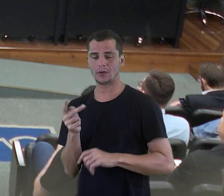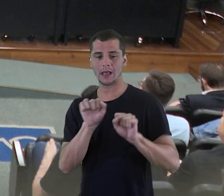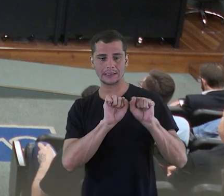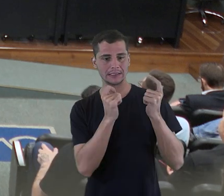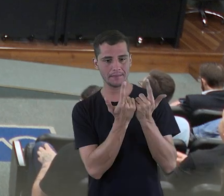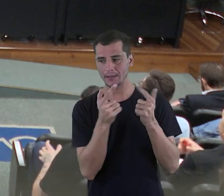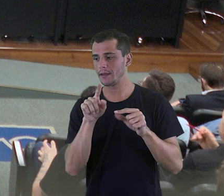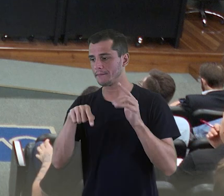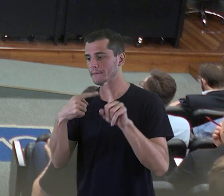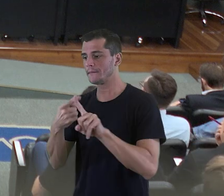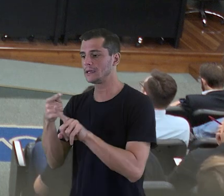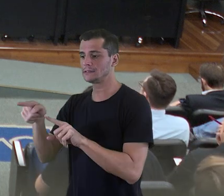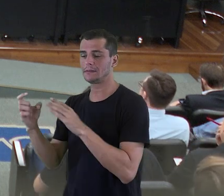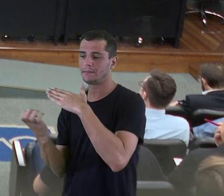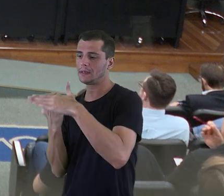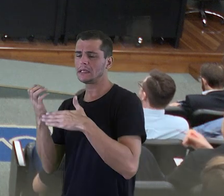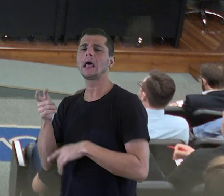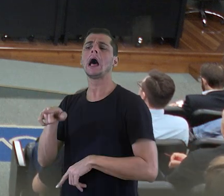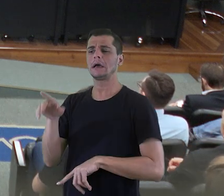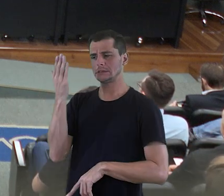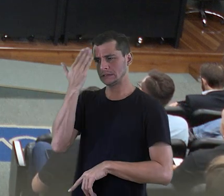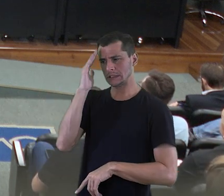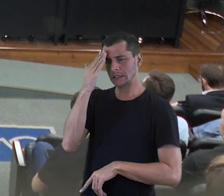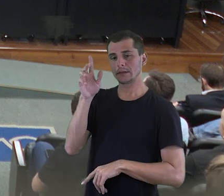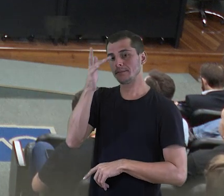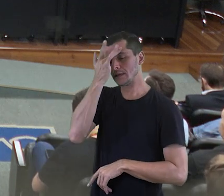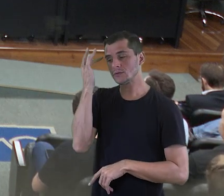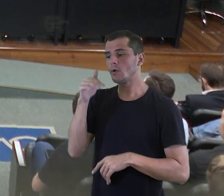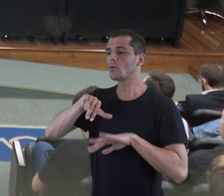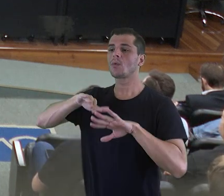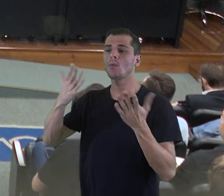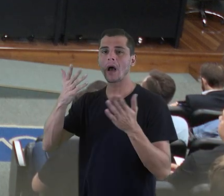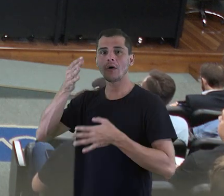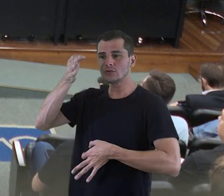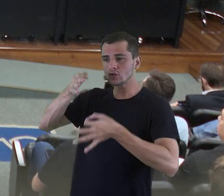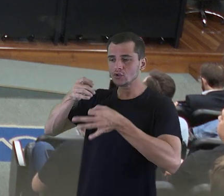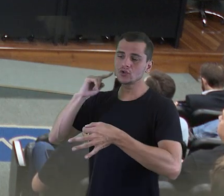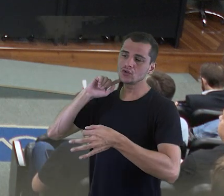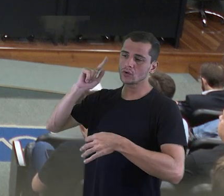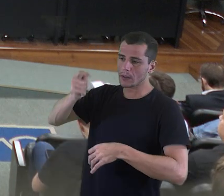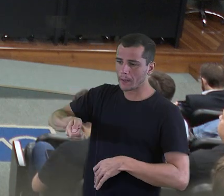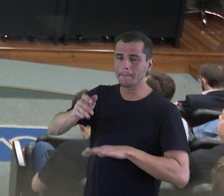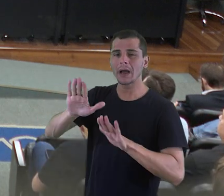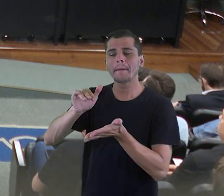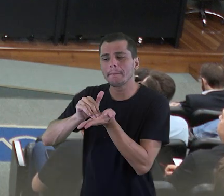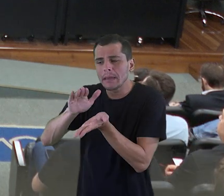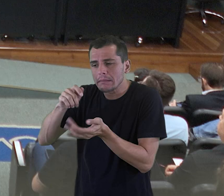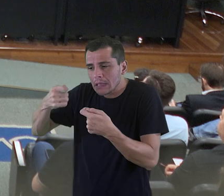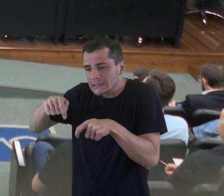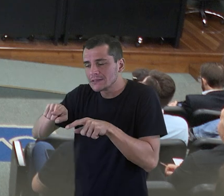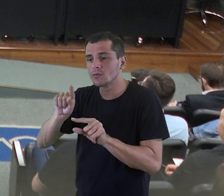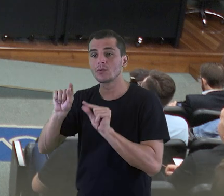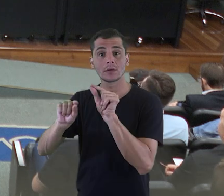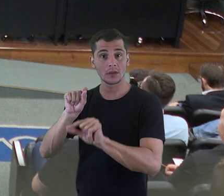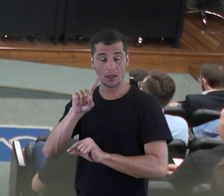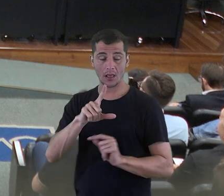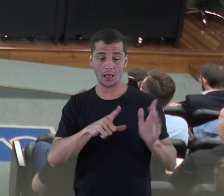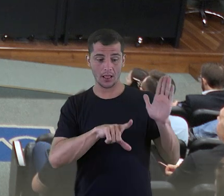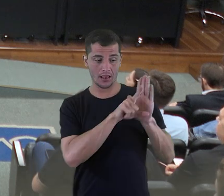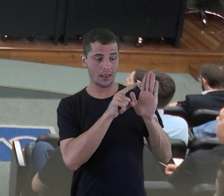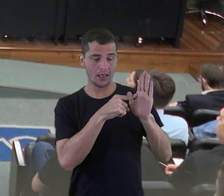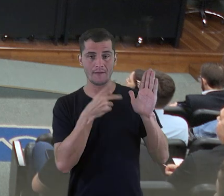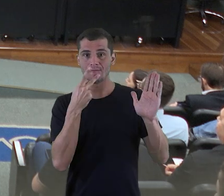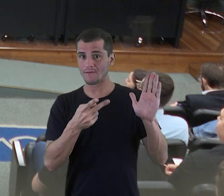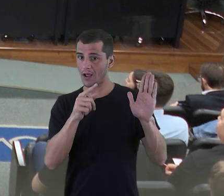e a lei diz qual é mínimo necessário depois do artigo 42 vem o artigo 43 pasmem vocês